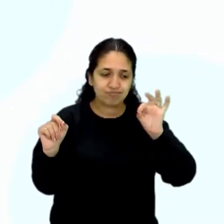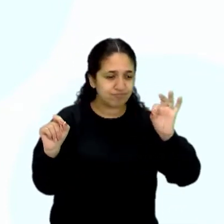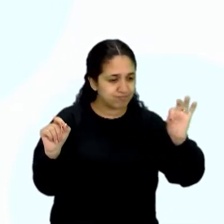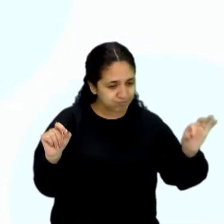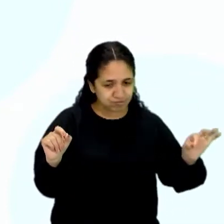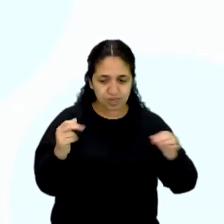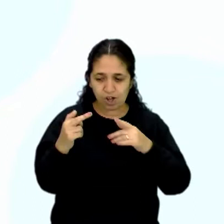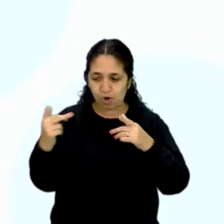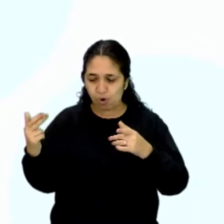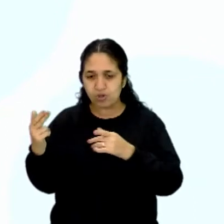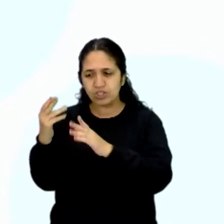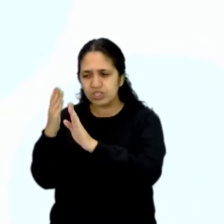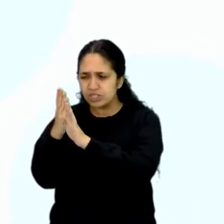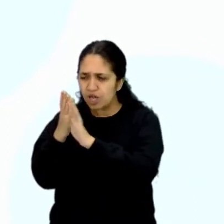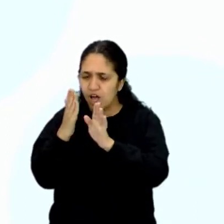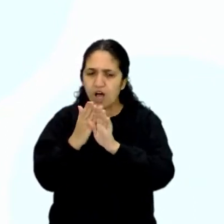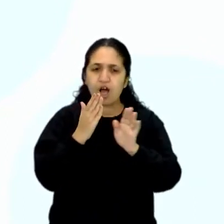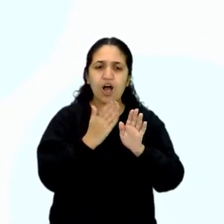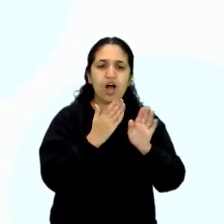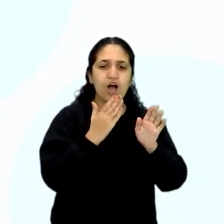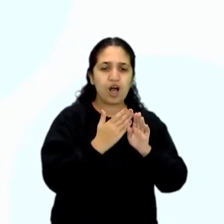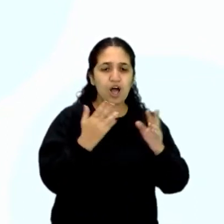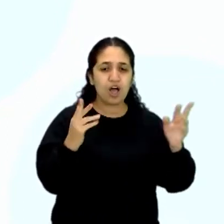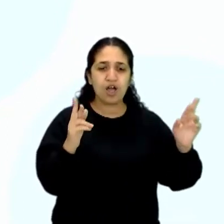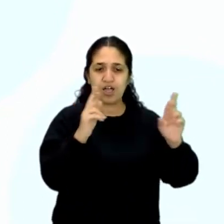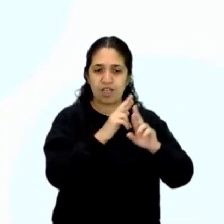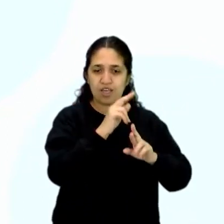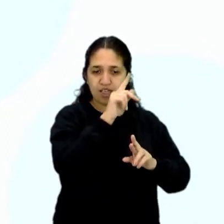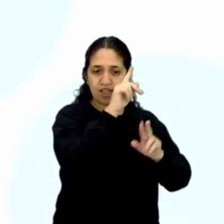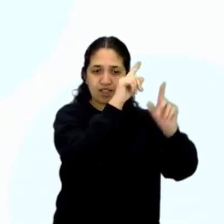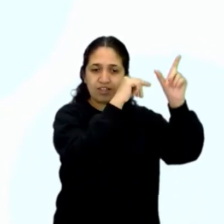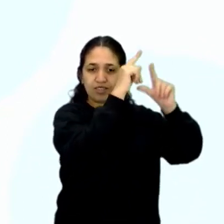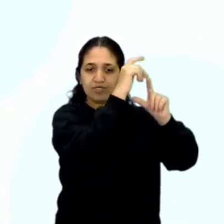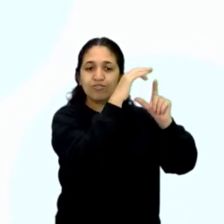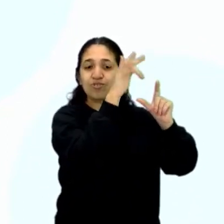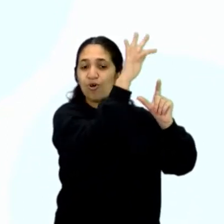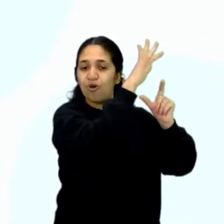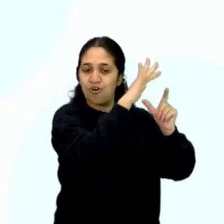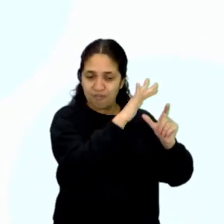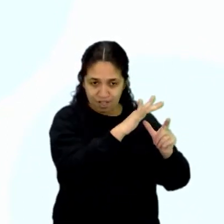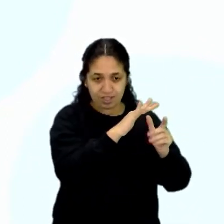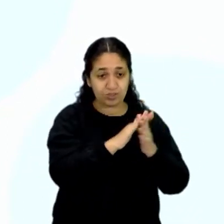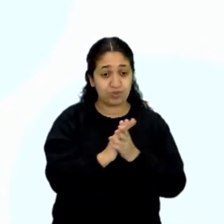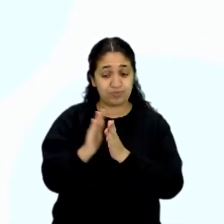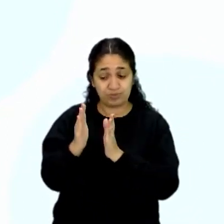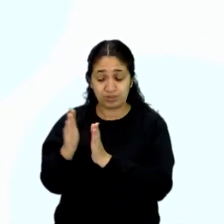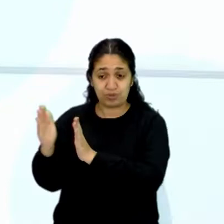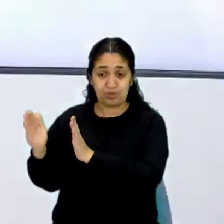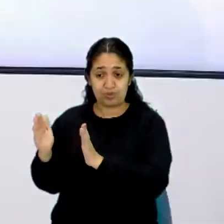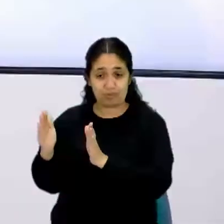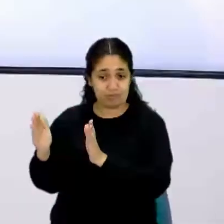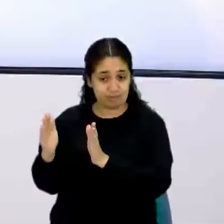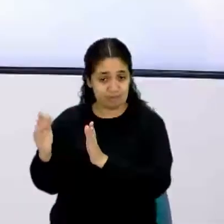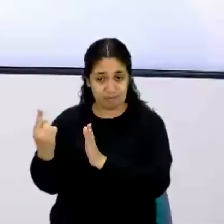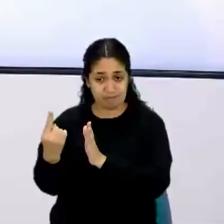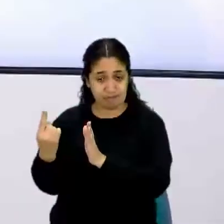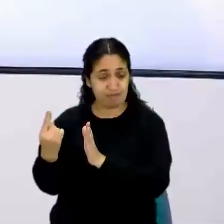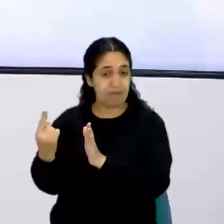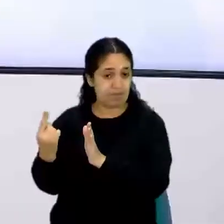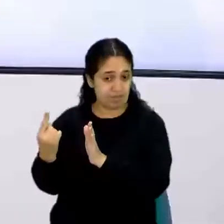descobertas humanas em relação ao universo. Como eu falei para vocês, num primeiro momento, nós temos